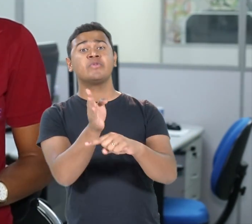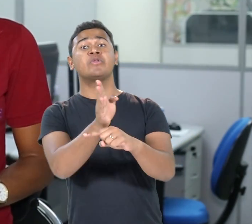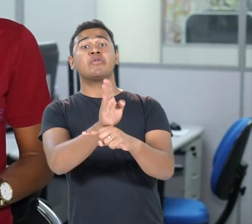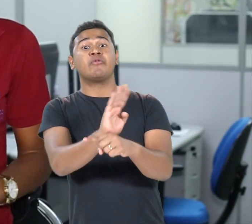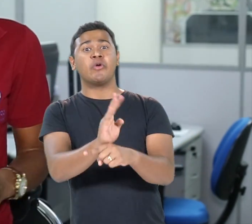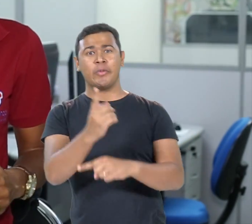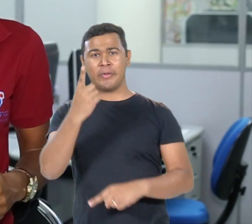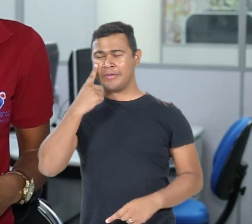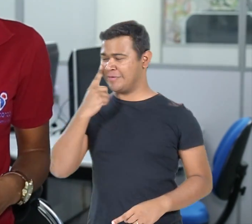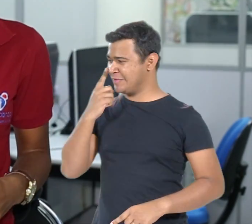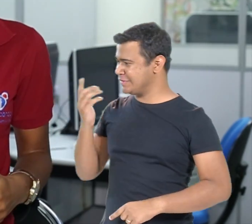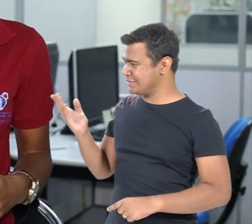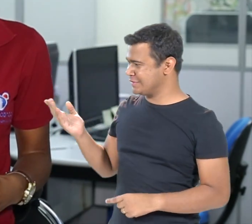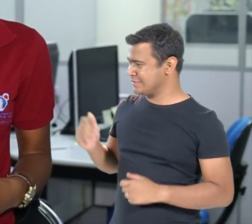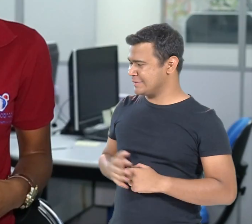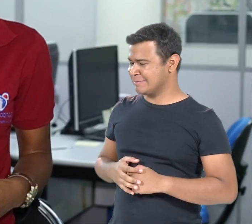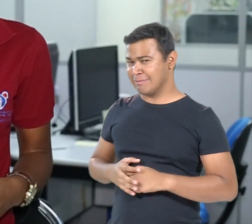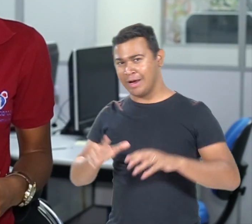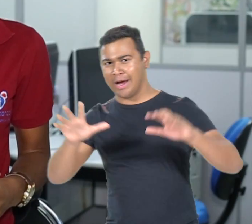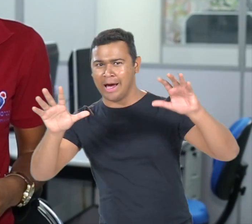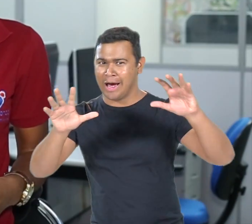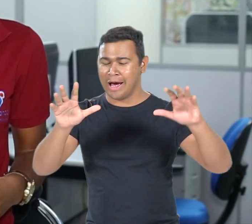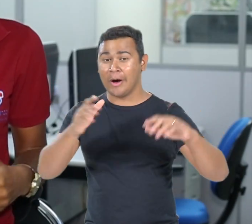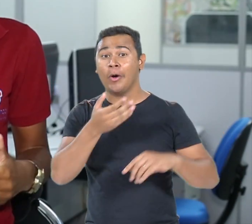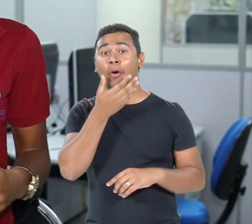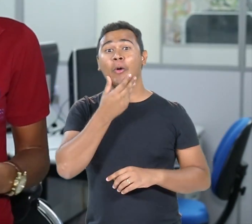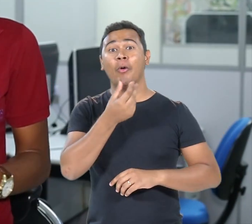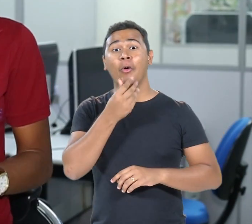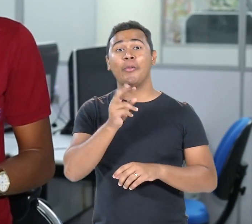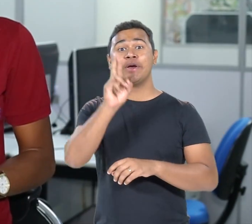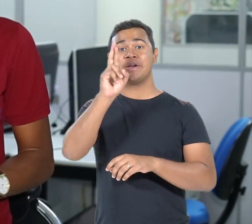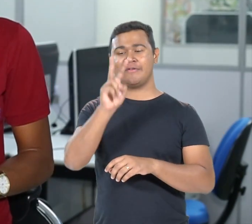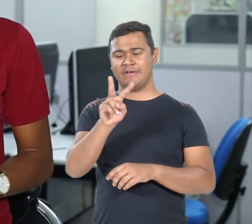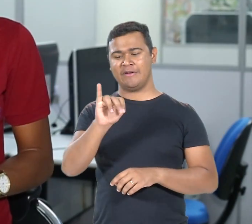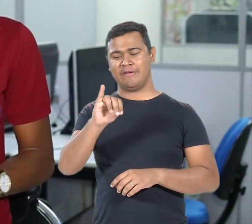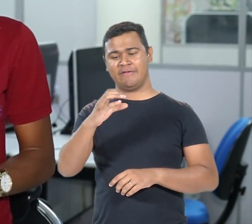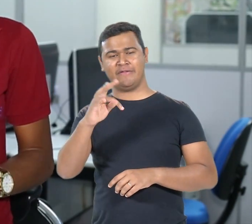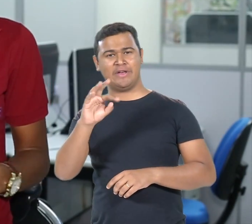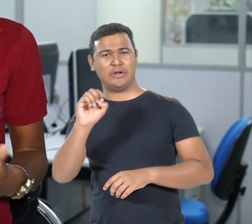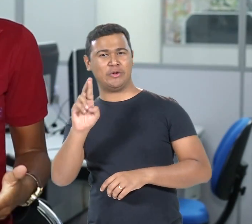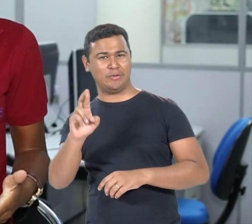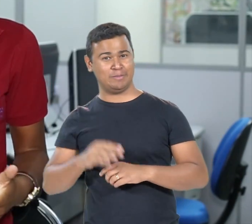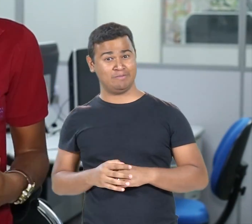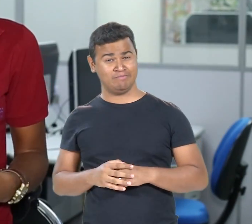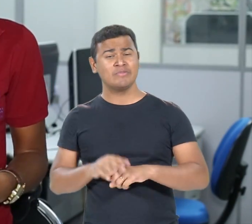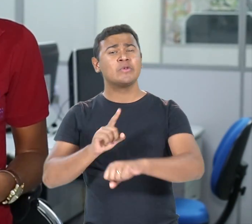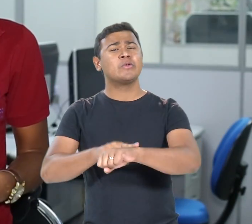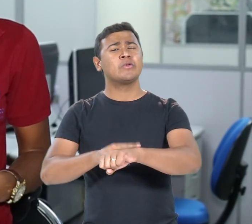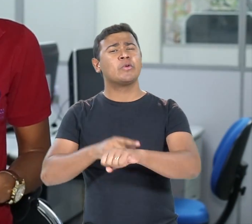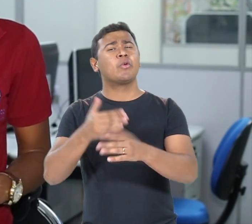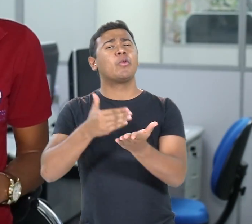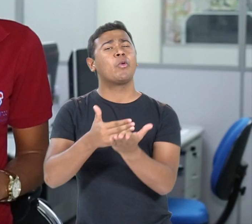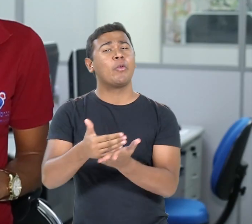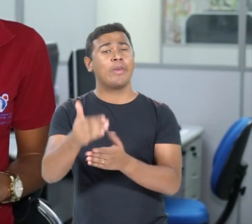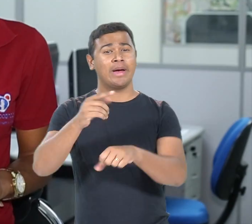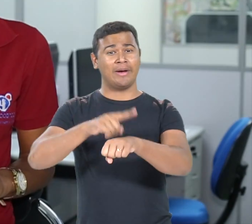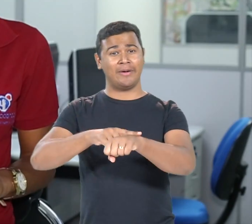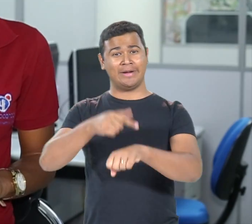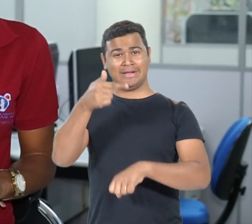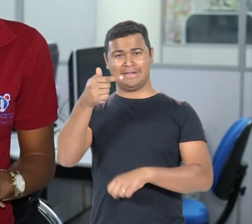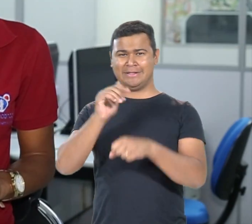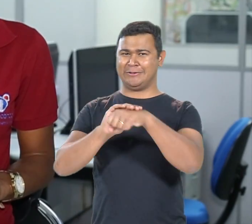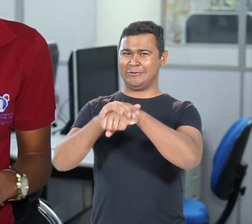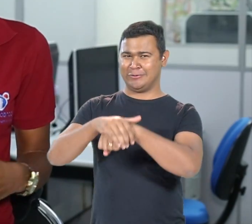é a animação Historietas Assombradas do cineasta Vitor Hugo Borges. A sessão começa às 7 horas da noite no núcleo